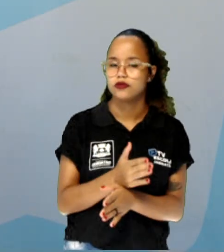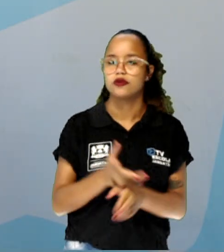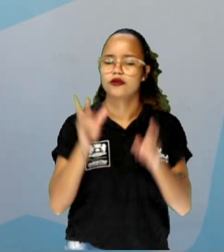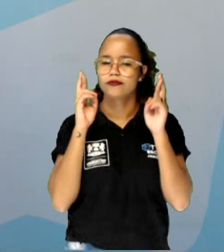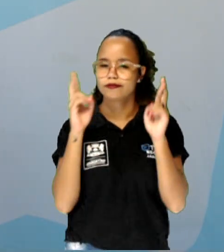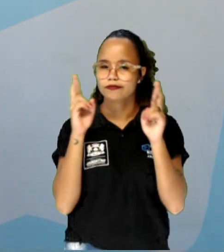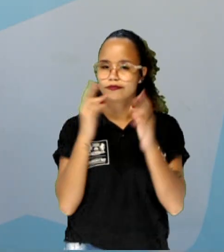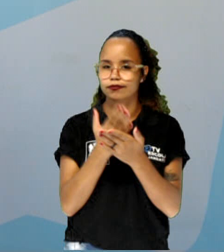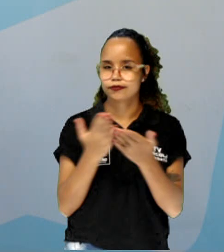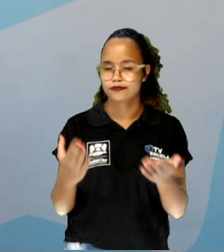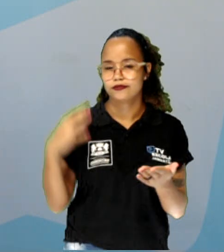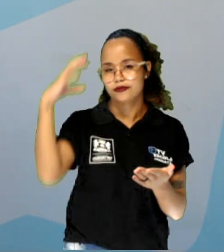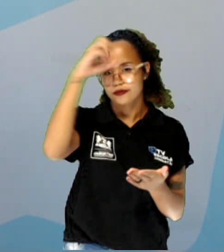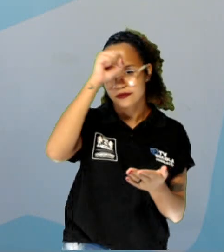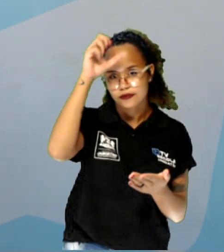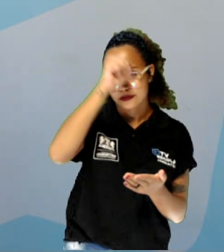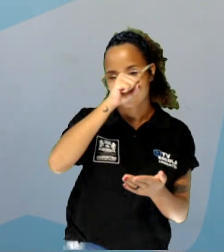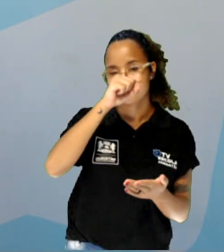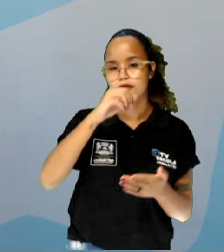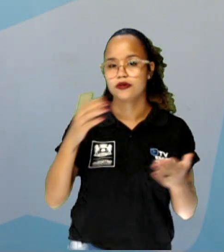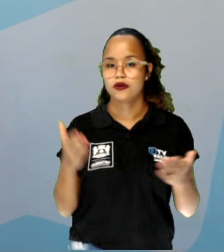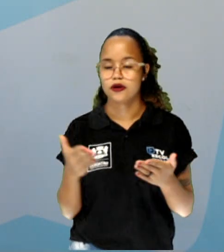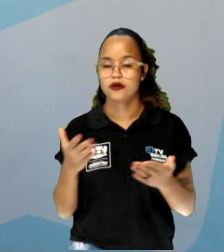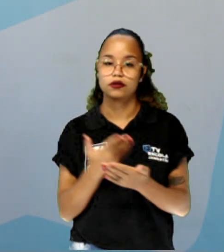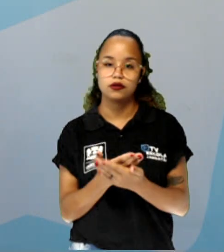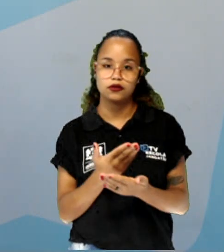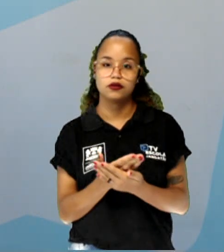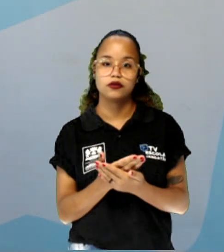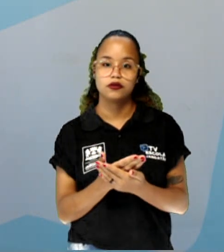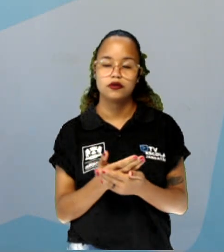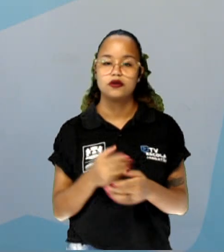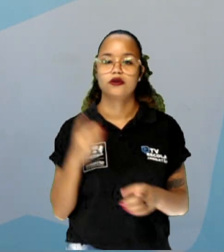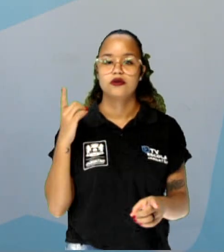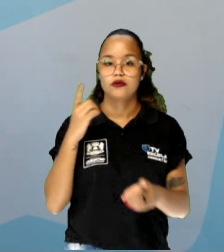que você tenha aprendido mais um pouco sobre gráficos nessa aula. E a gente se